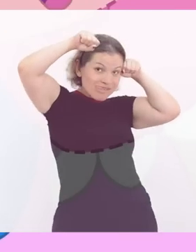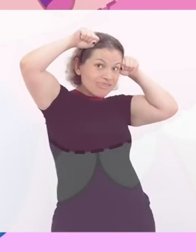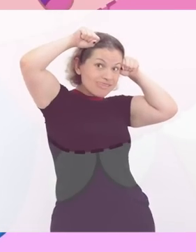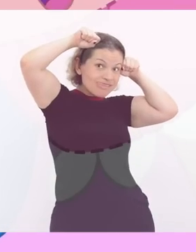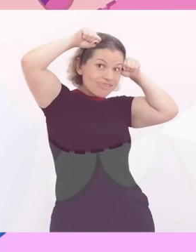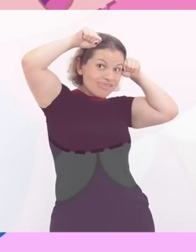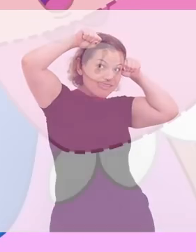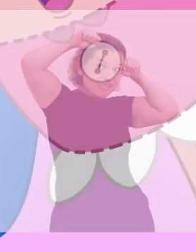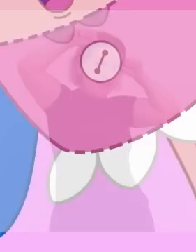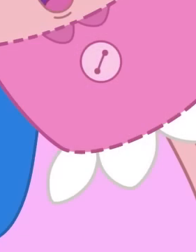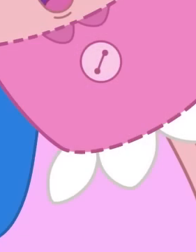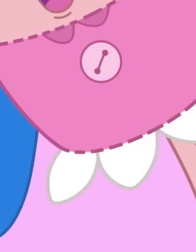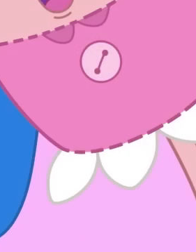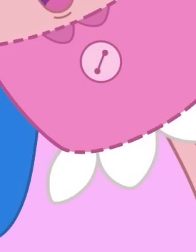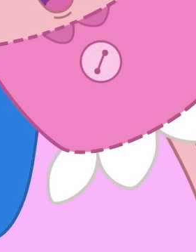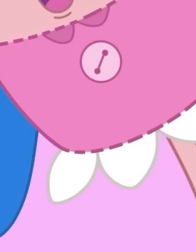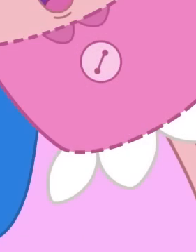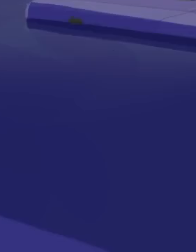aprender. Mika!